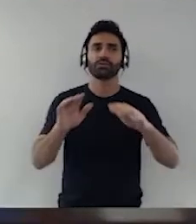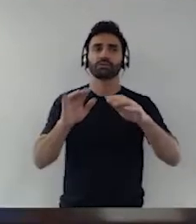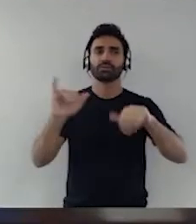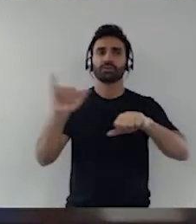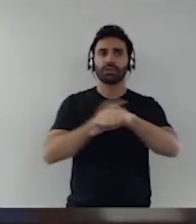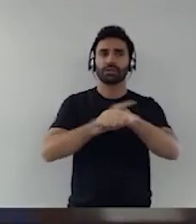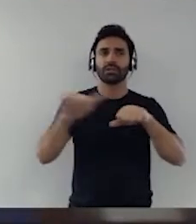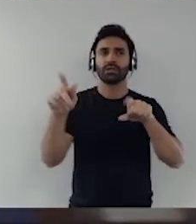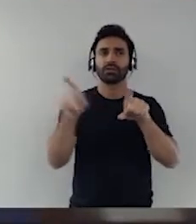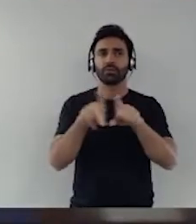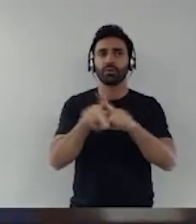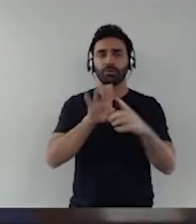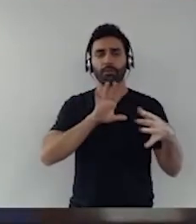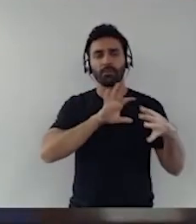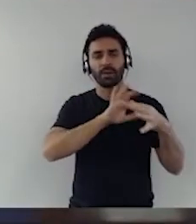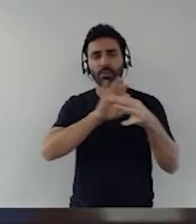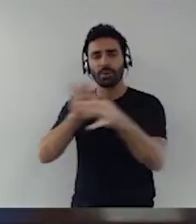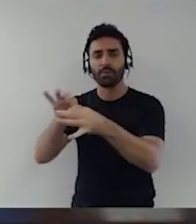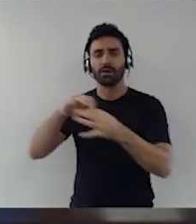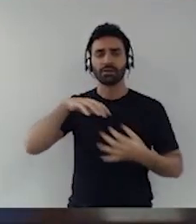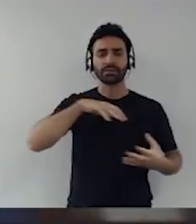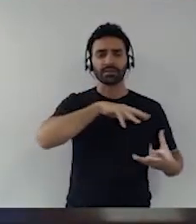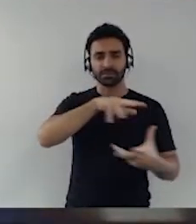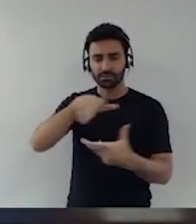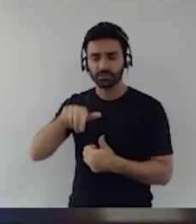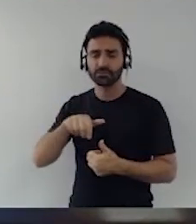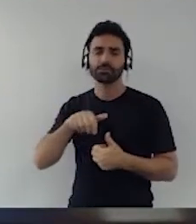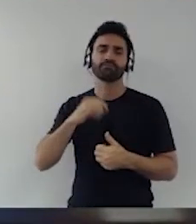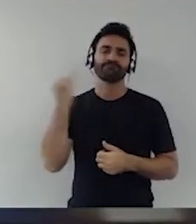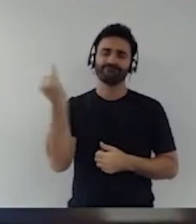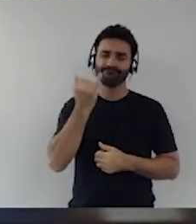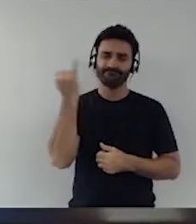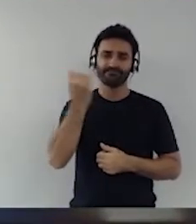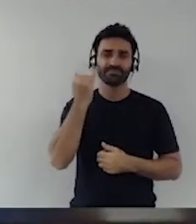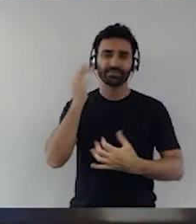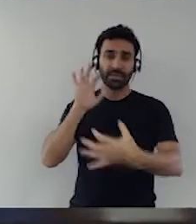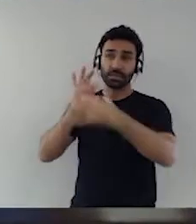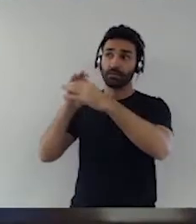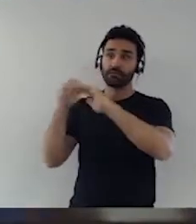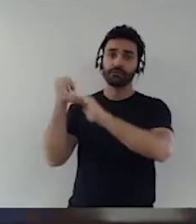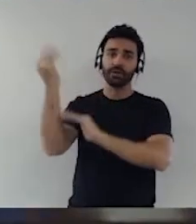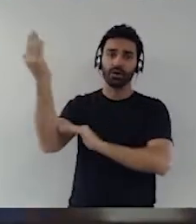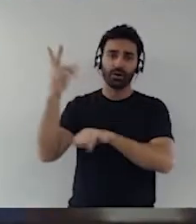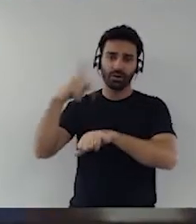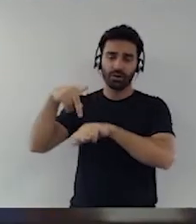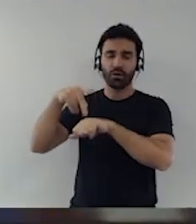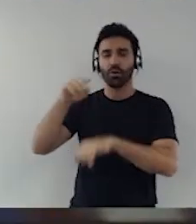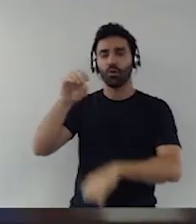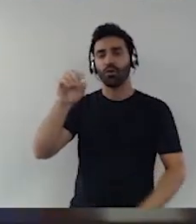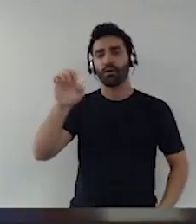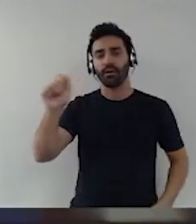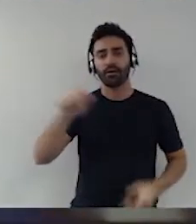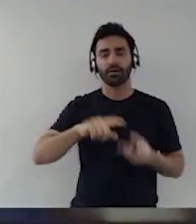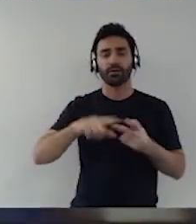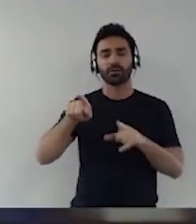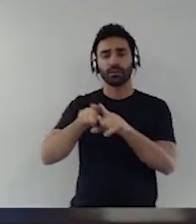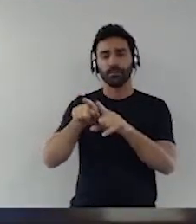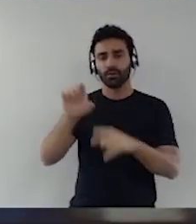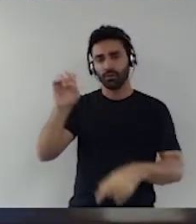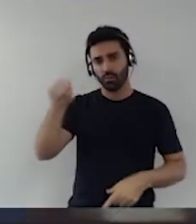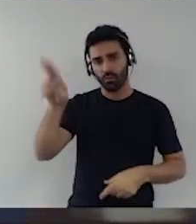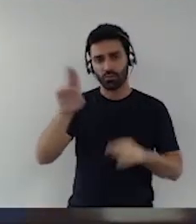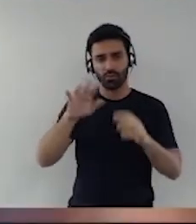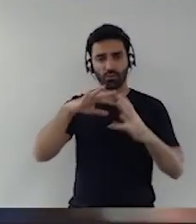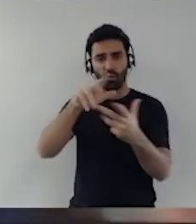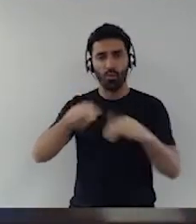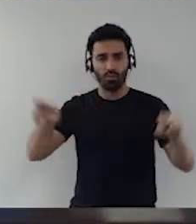internacionalização, ela tem seu papel e seu valor junto aos organismos formais e oficiais da OEA, da ONU, e em